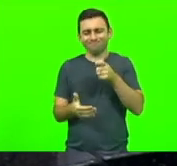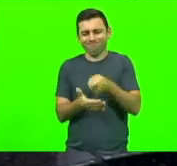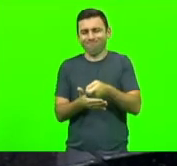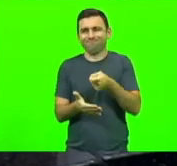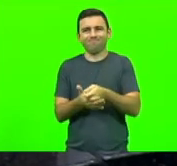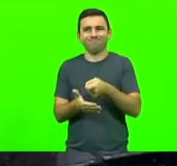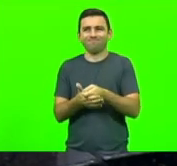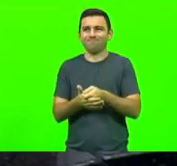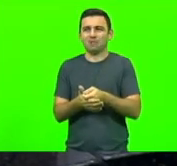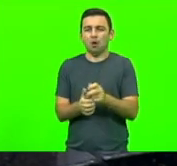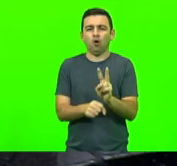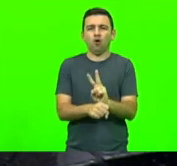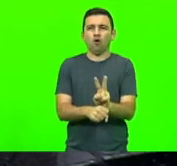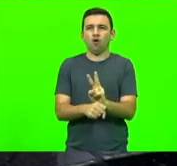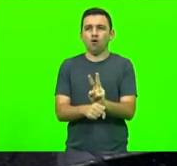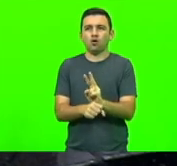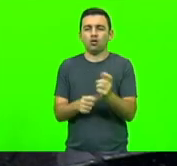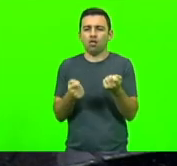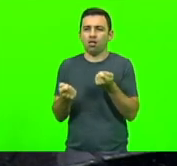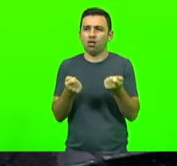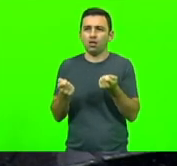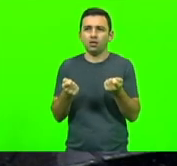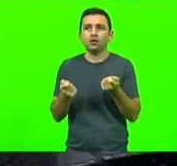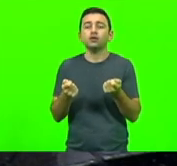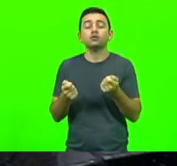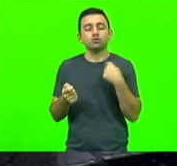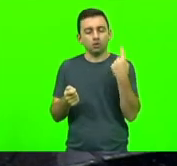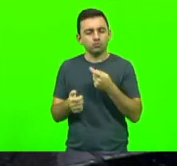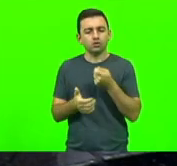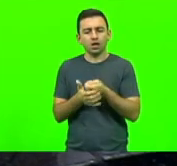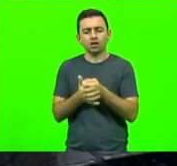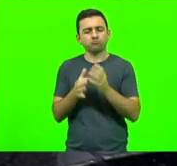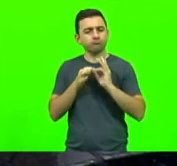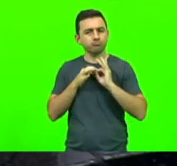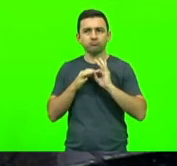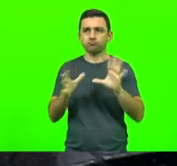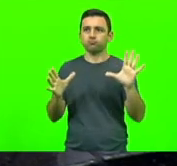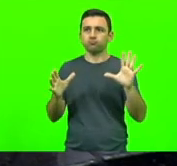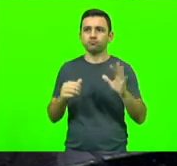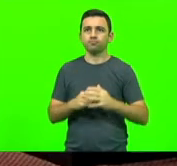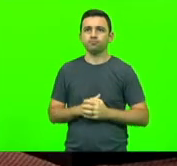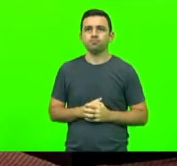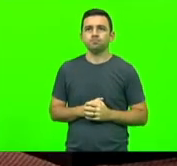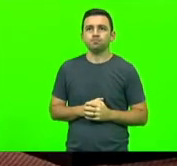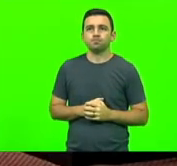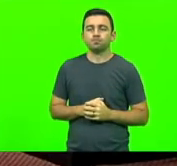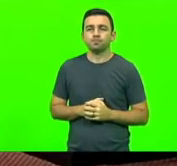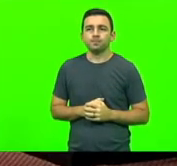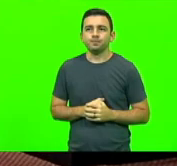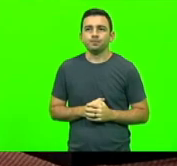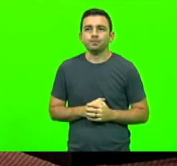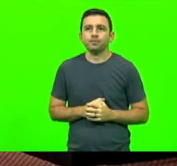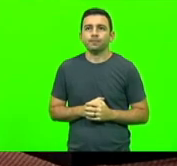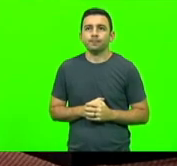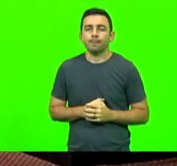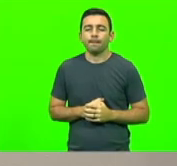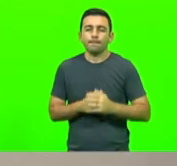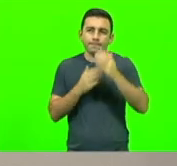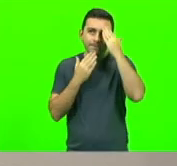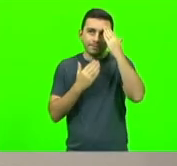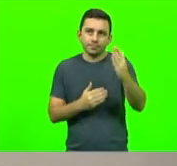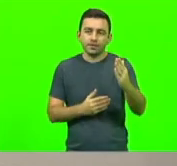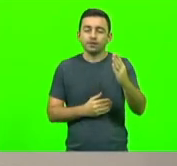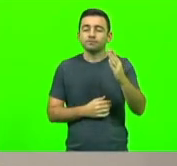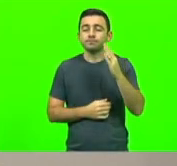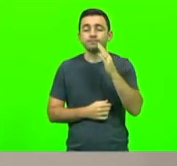autoritárias de controle e a gente vai lutar pela nossa liberdade, não vamos nos curvar. Muito obrigado, senhor presidente. Obrigado ao deputado Felipe,